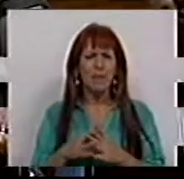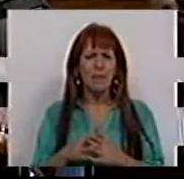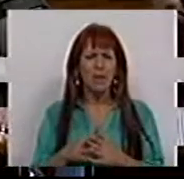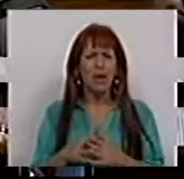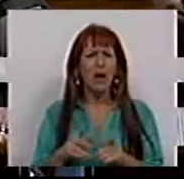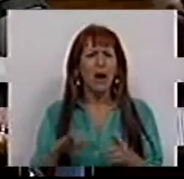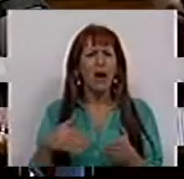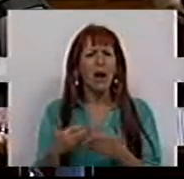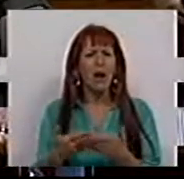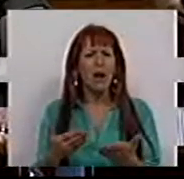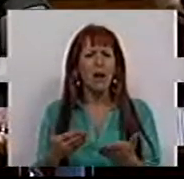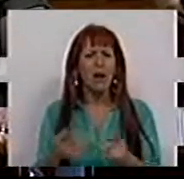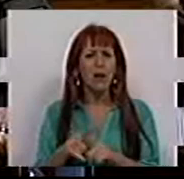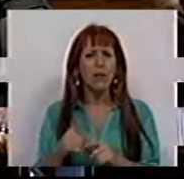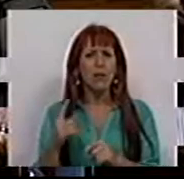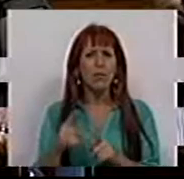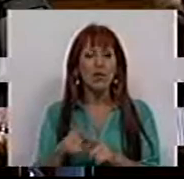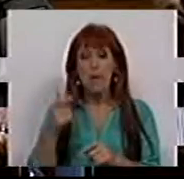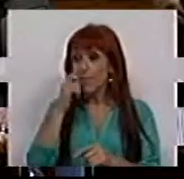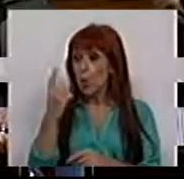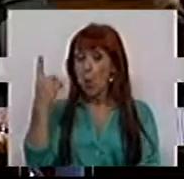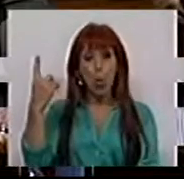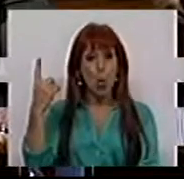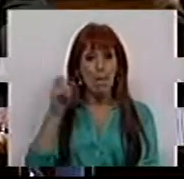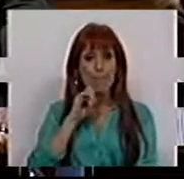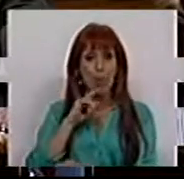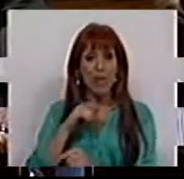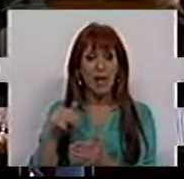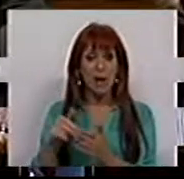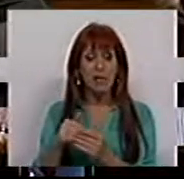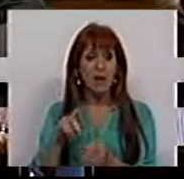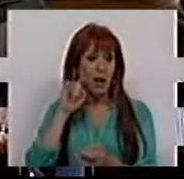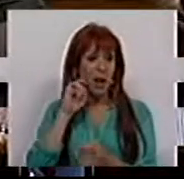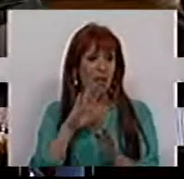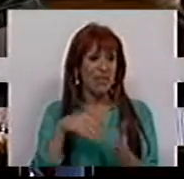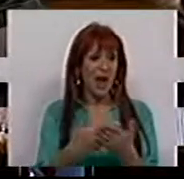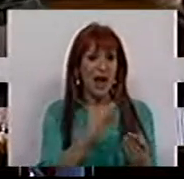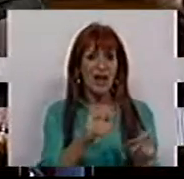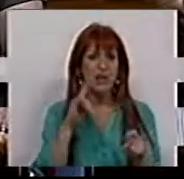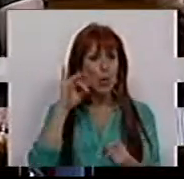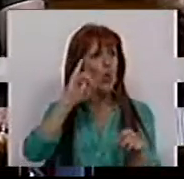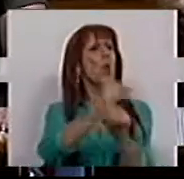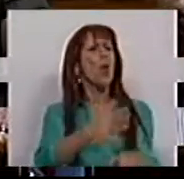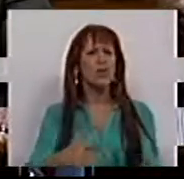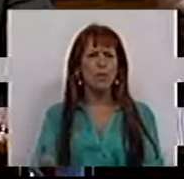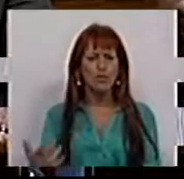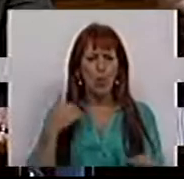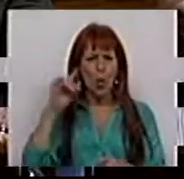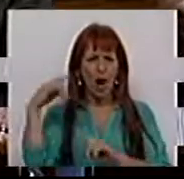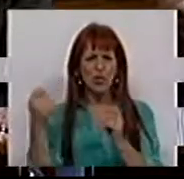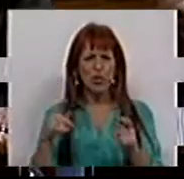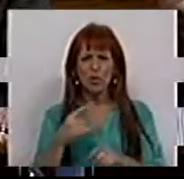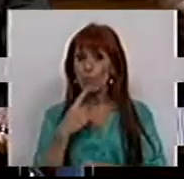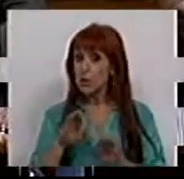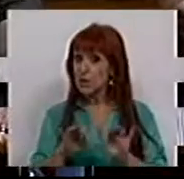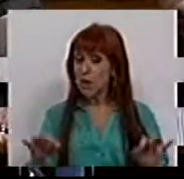mesmo no caso em que a um dos progenitores se deve a guarda da criança e é preciso ir à procura do outro. Eu acho que esta discussão é uma